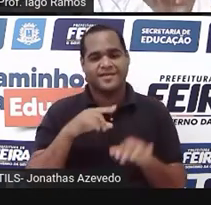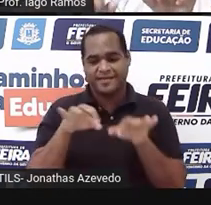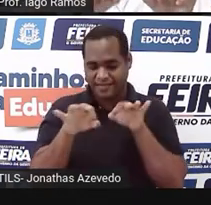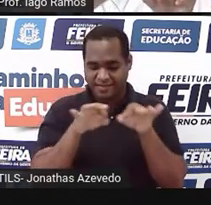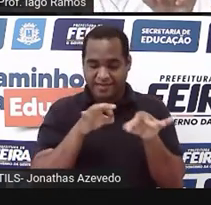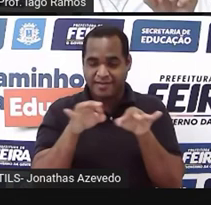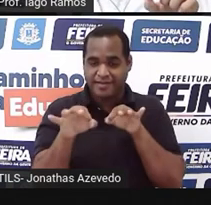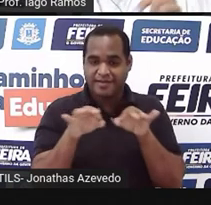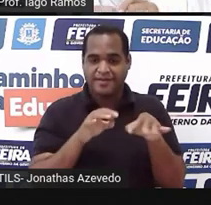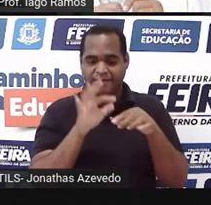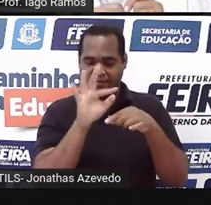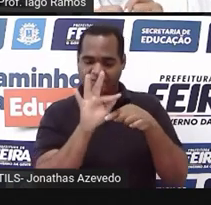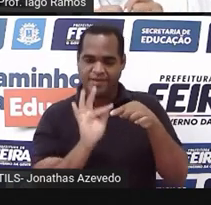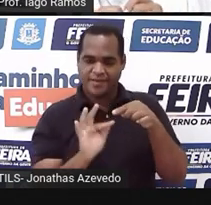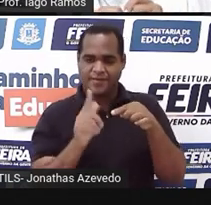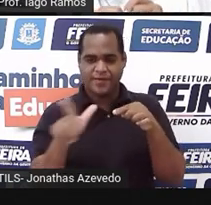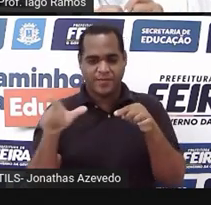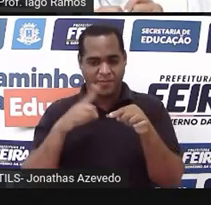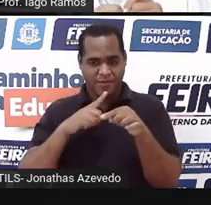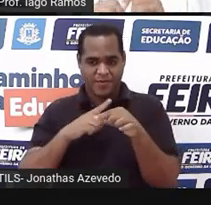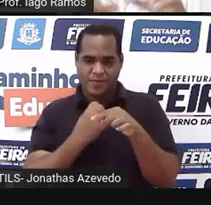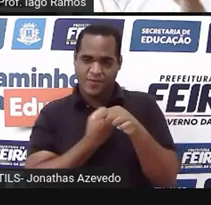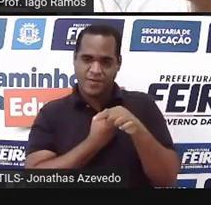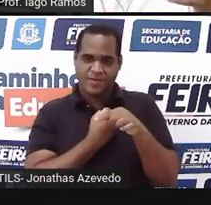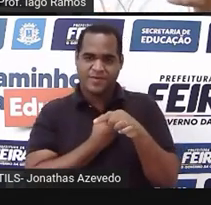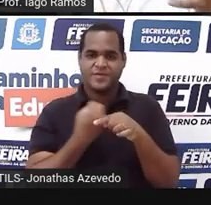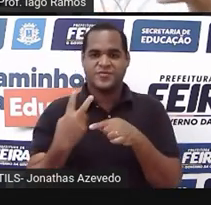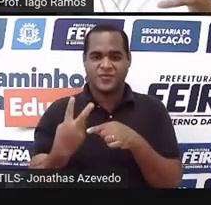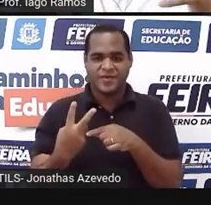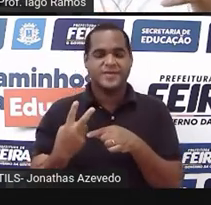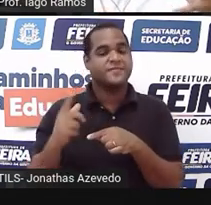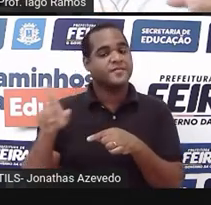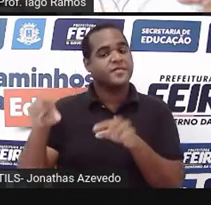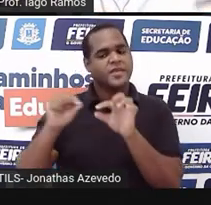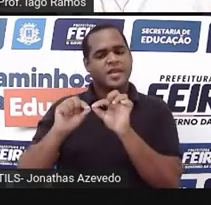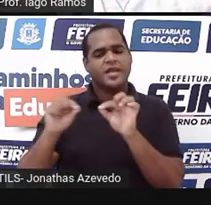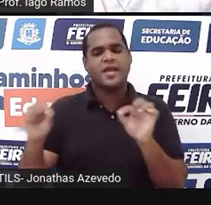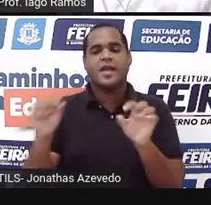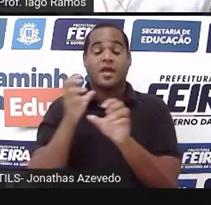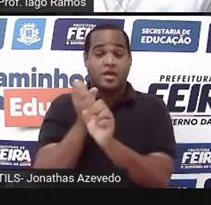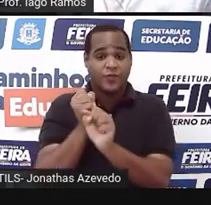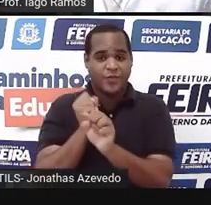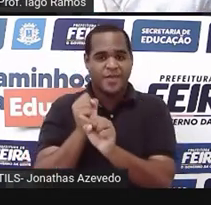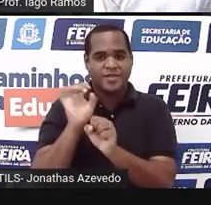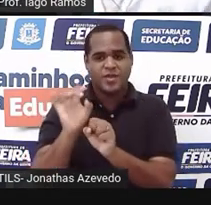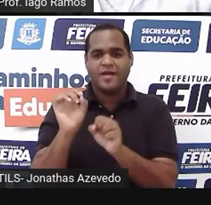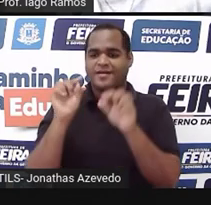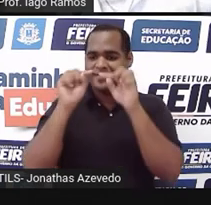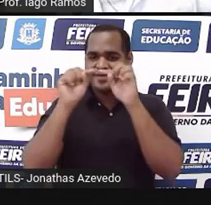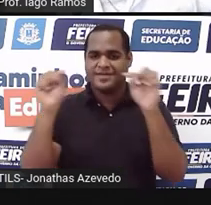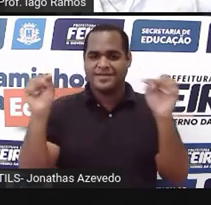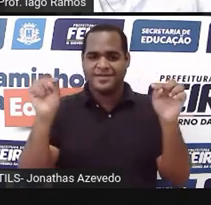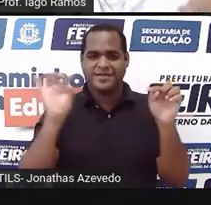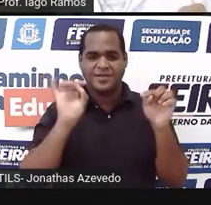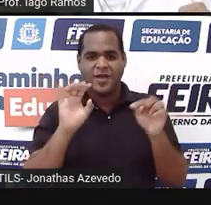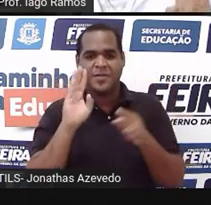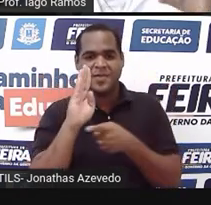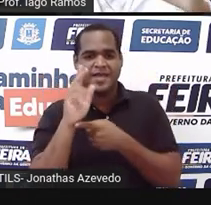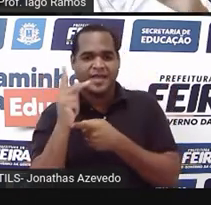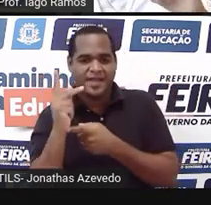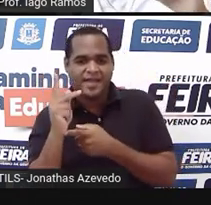baixo o bota aquele número que está se repetindo que é o 2 e faço a soma só com o que tá lá em cima